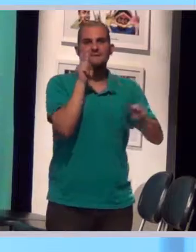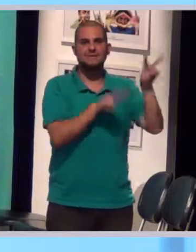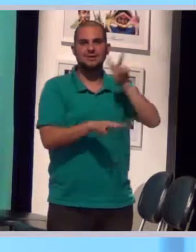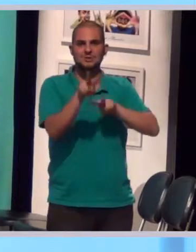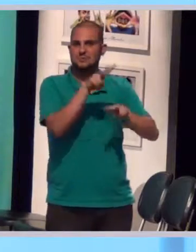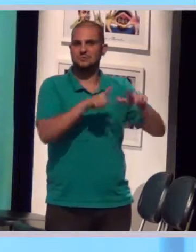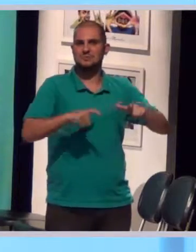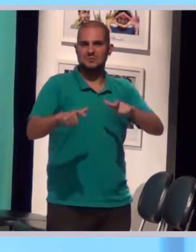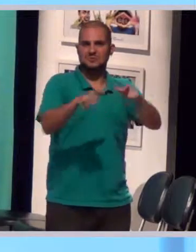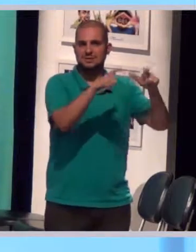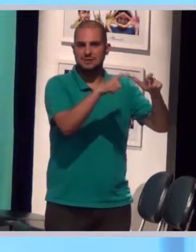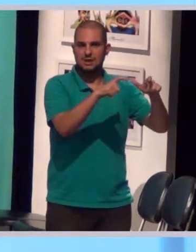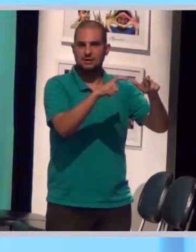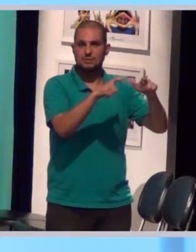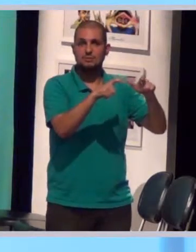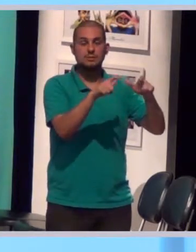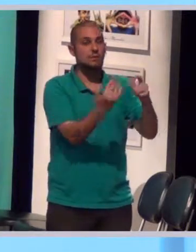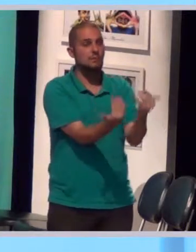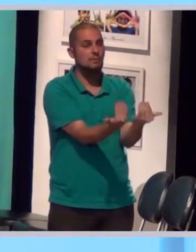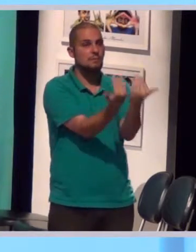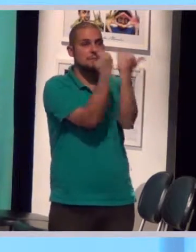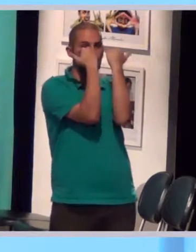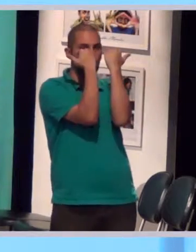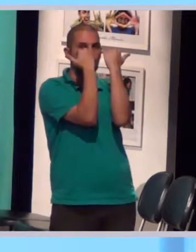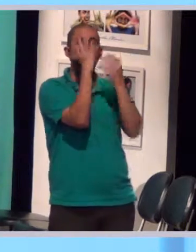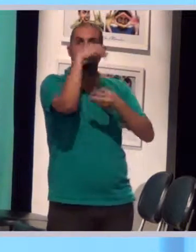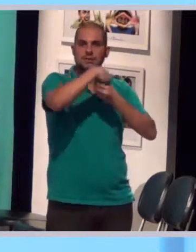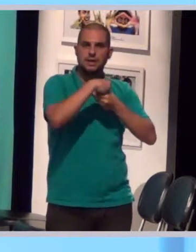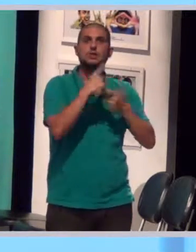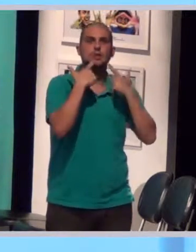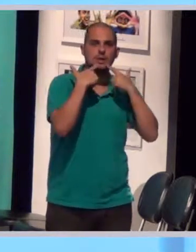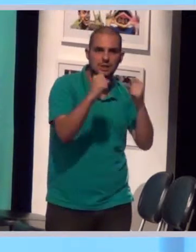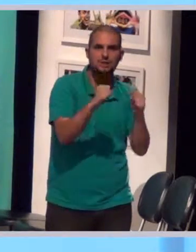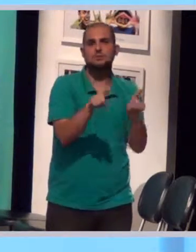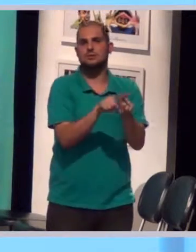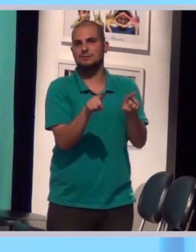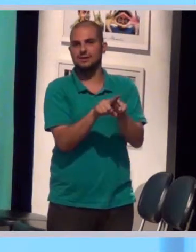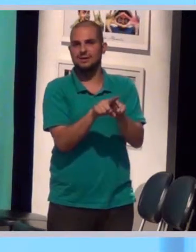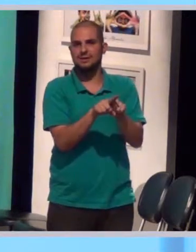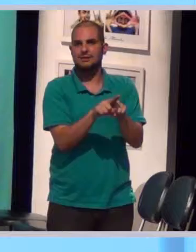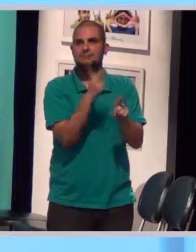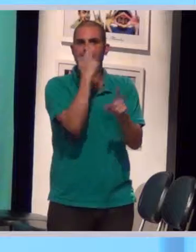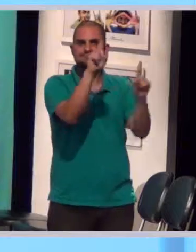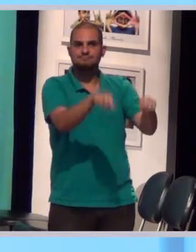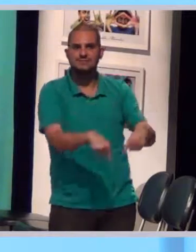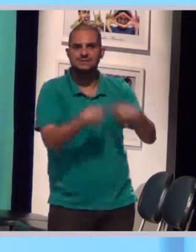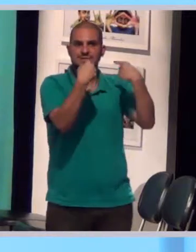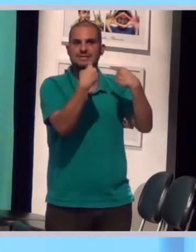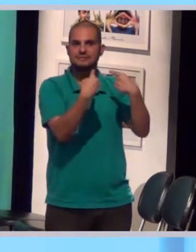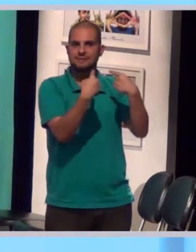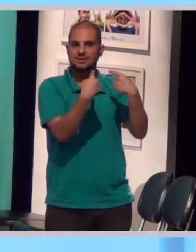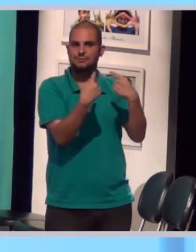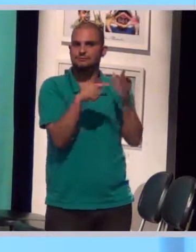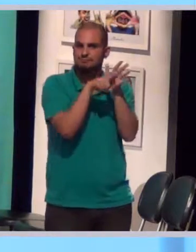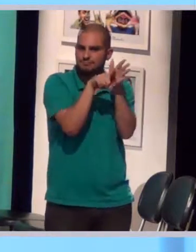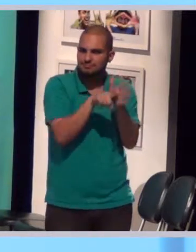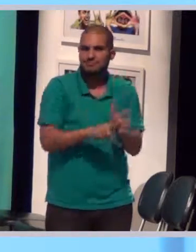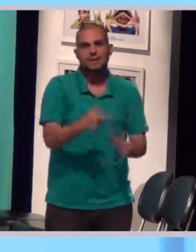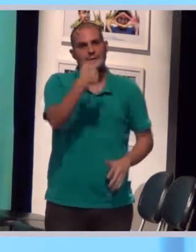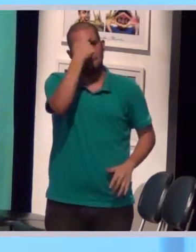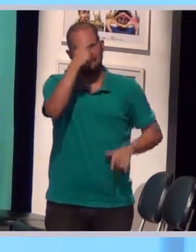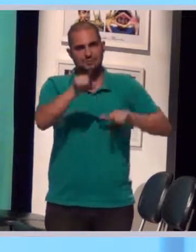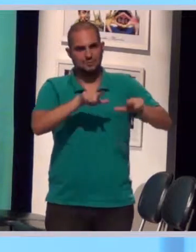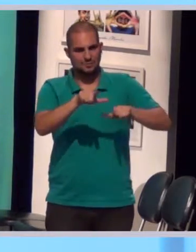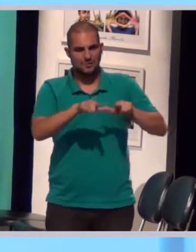parte visoespacial processa também informações linguísticas, né? Então, esse é um desafio ao estudar a memória de trabalho para